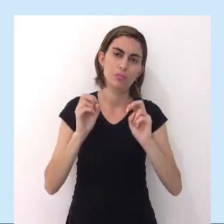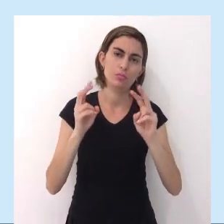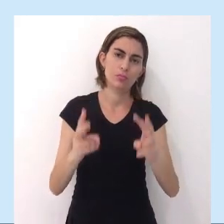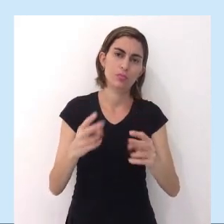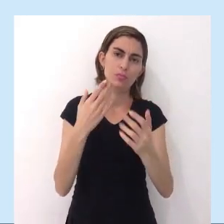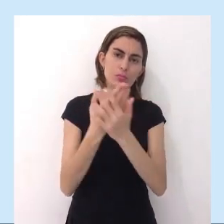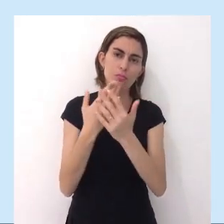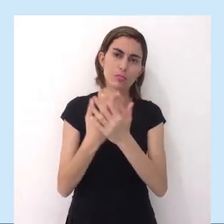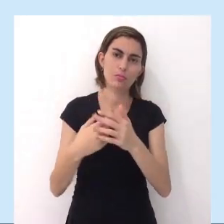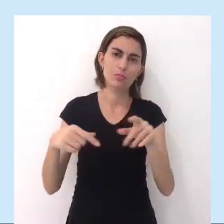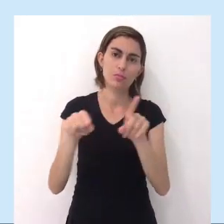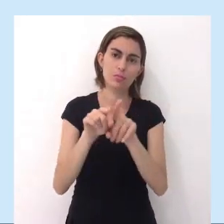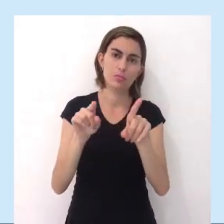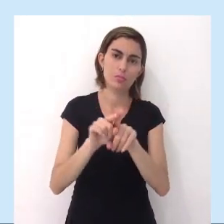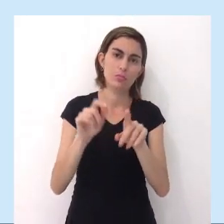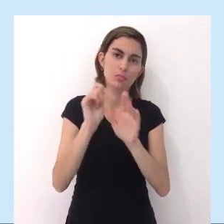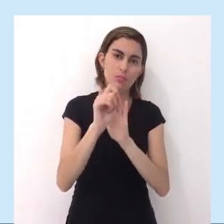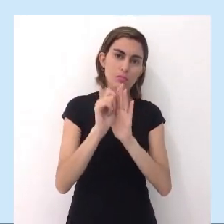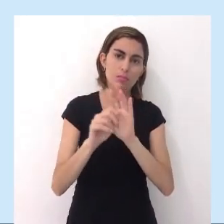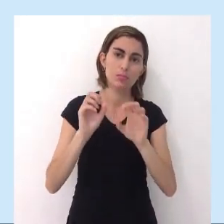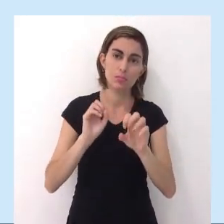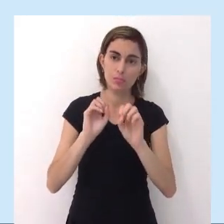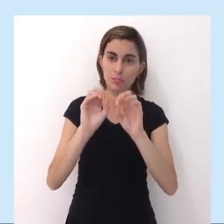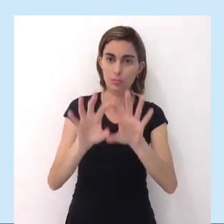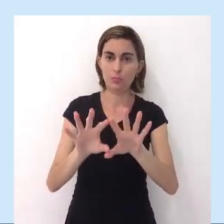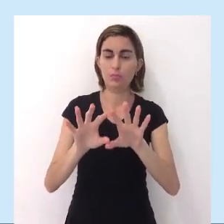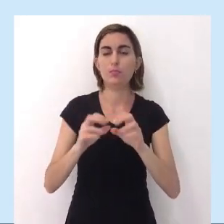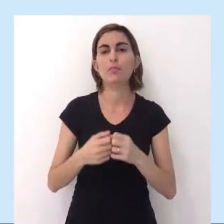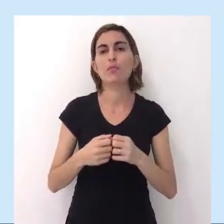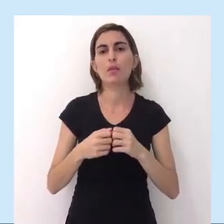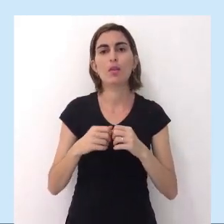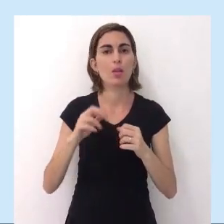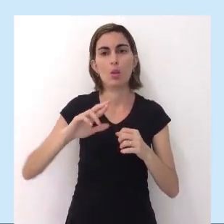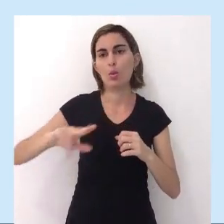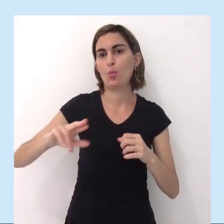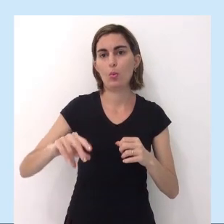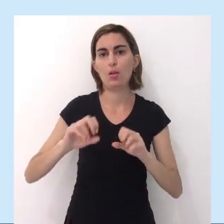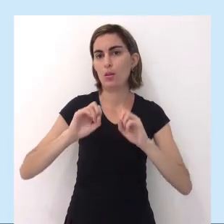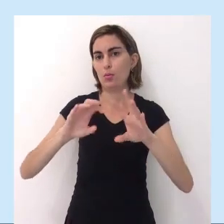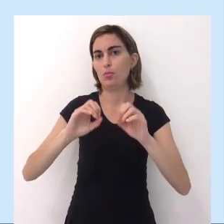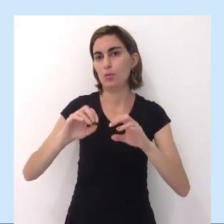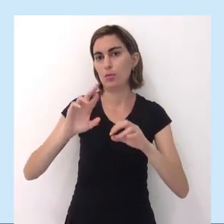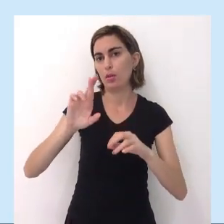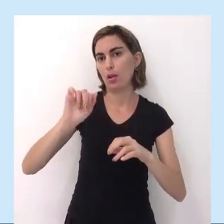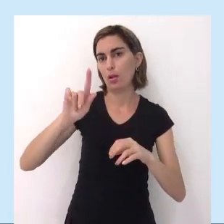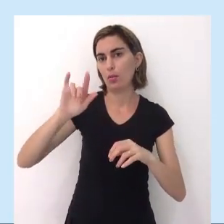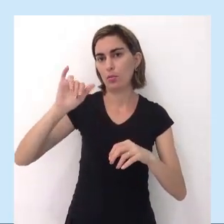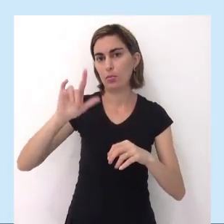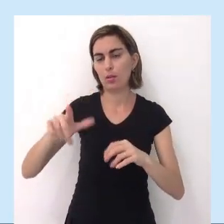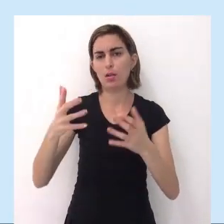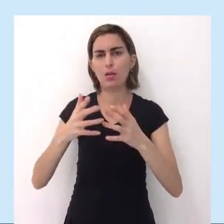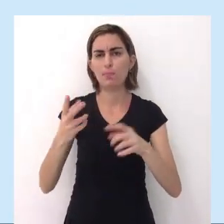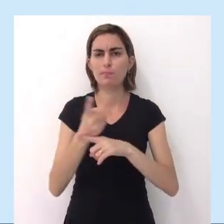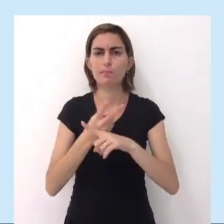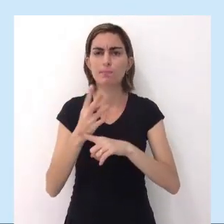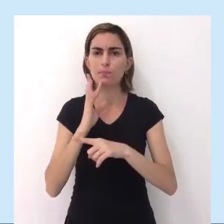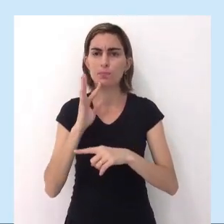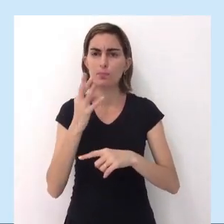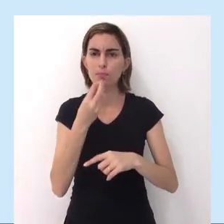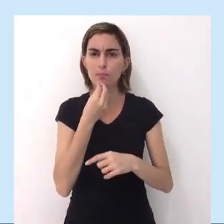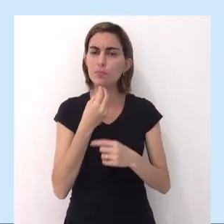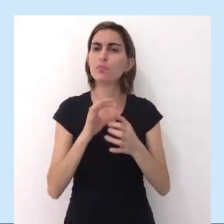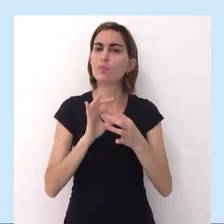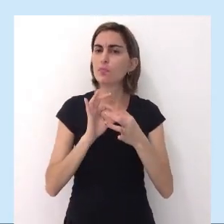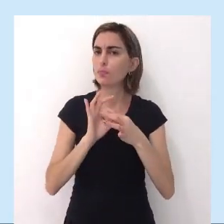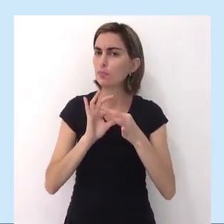ok? Essa aula também fica disponível para você que não é do ensino regular, mas que quer buscar conhecimento,